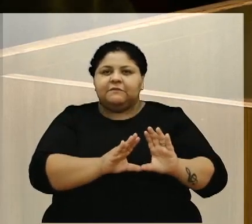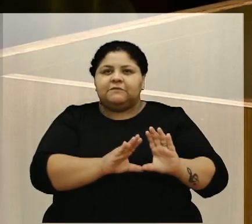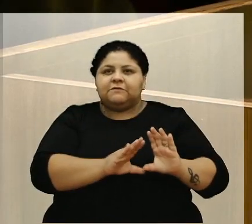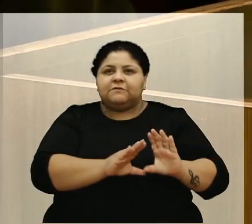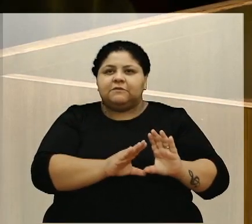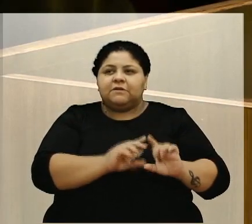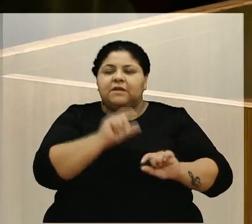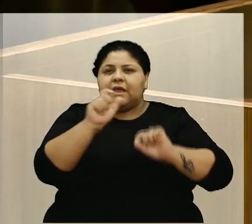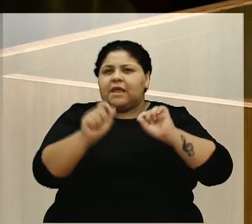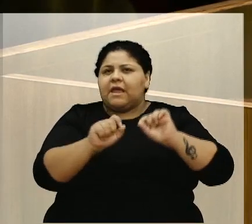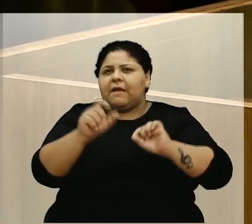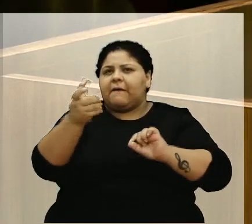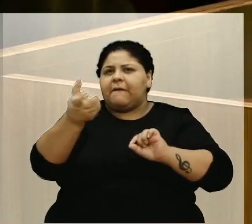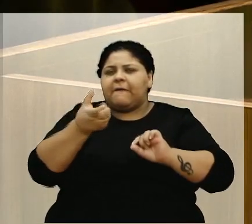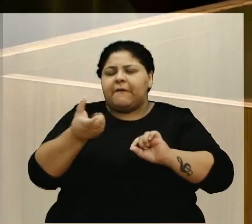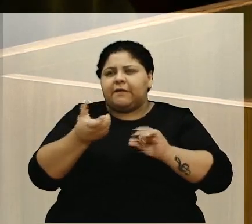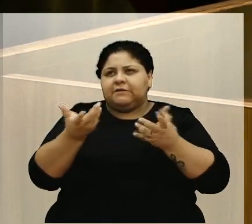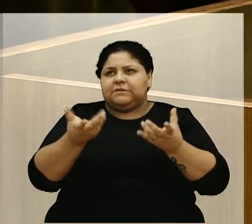alguém quiser dar